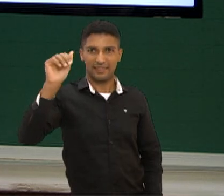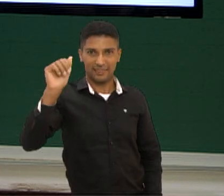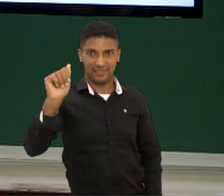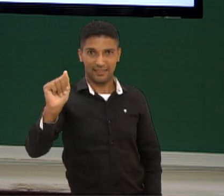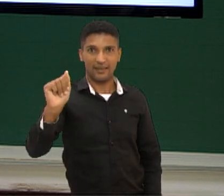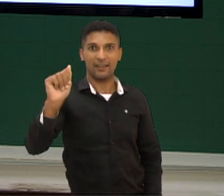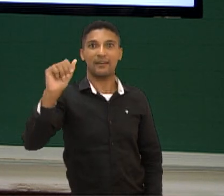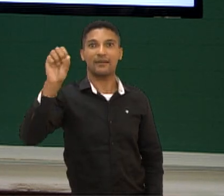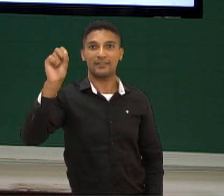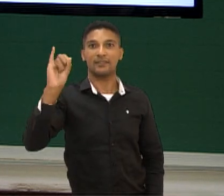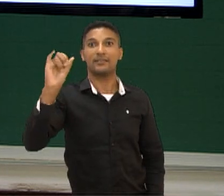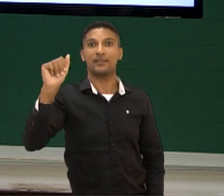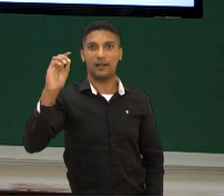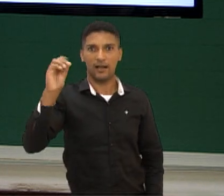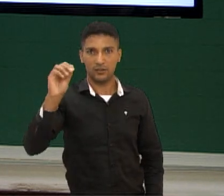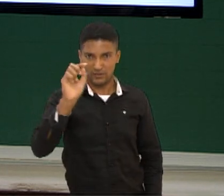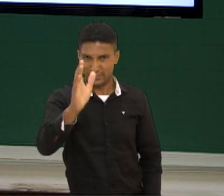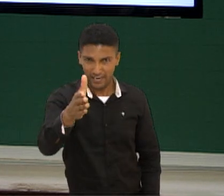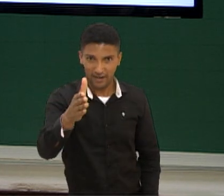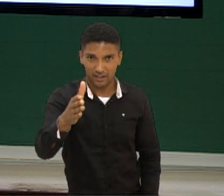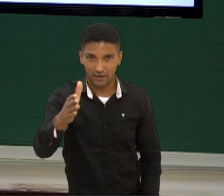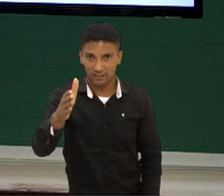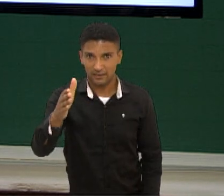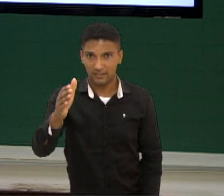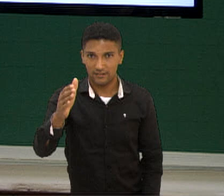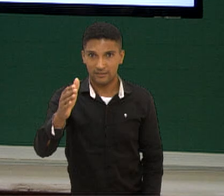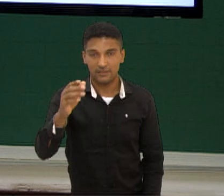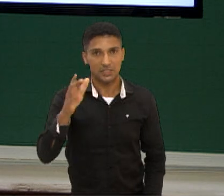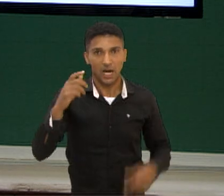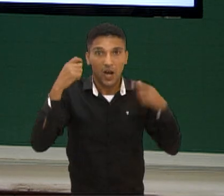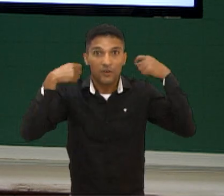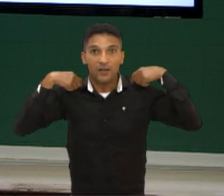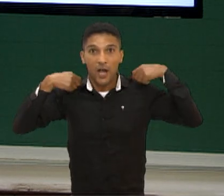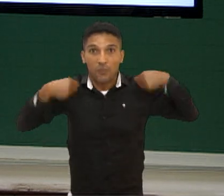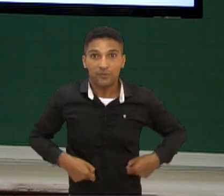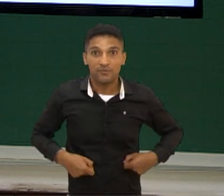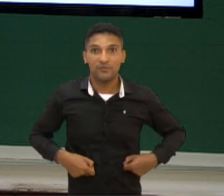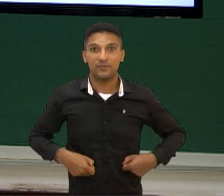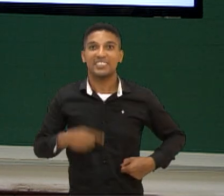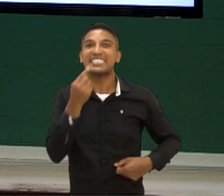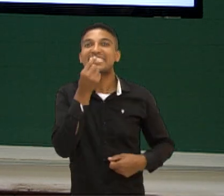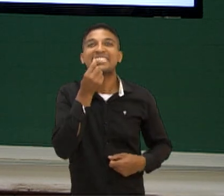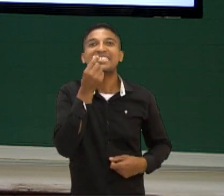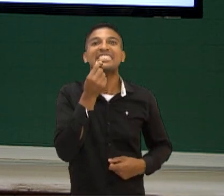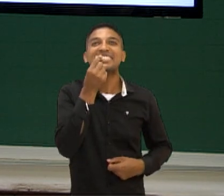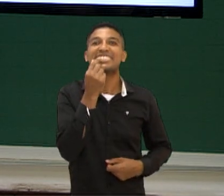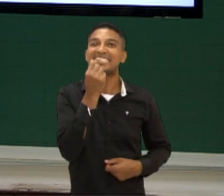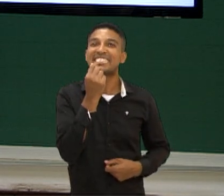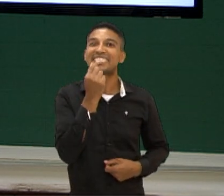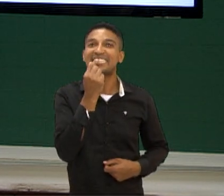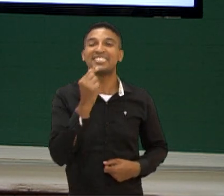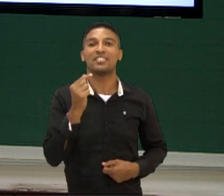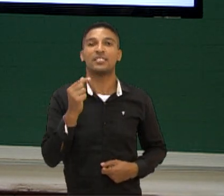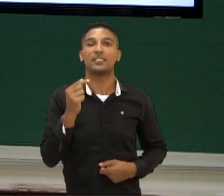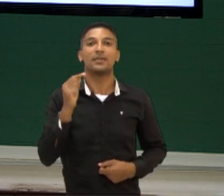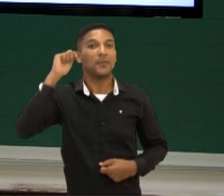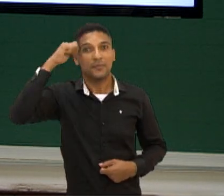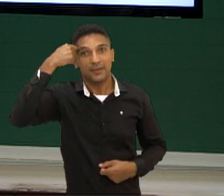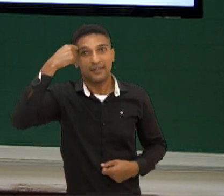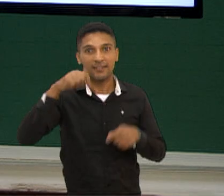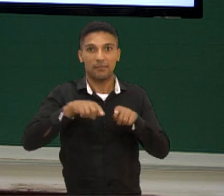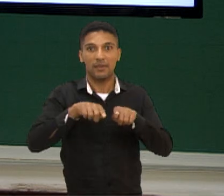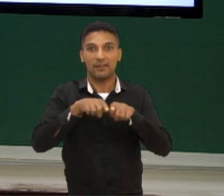de alguma coisa? Interessante que a quadrilha, geralmente ela é ensaiada, ela é combinada antes, né? As